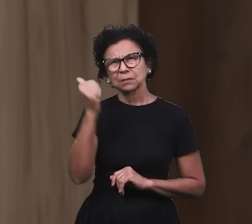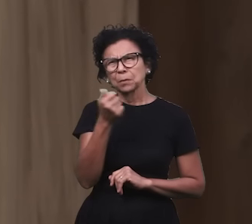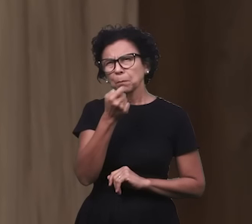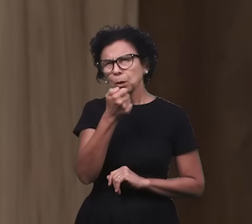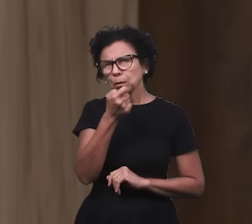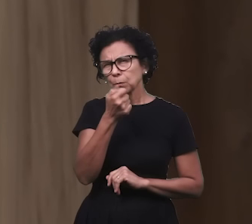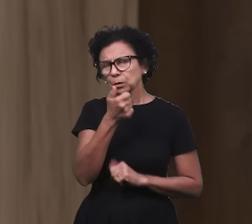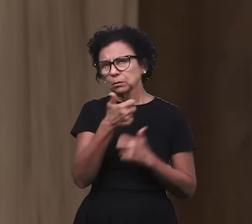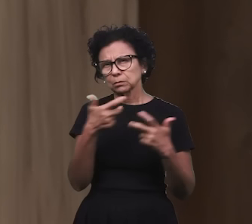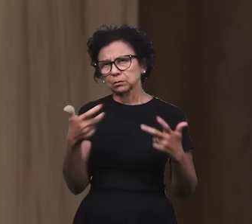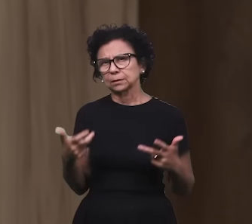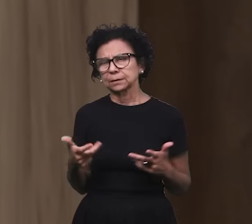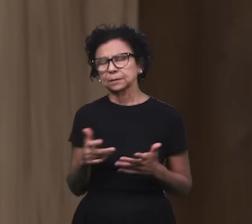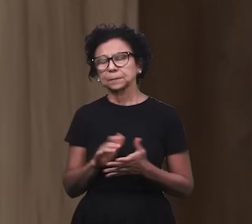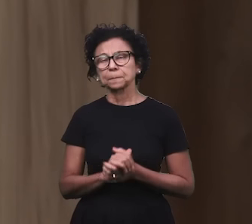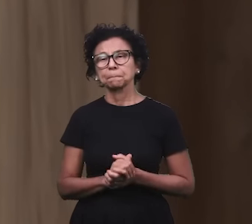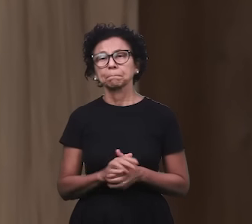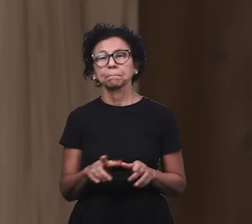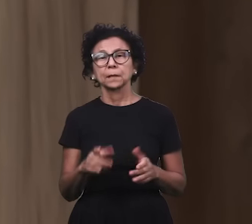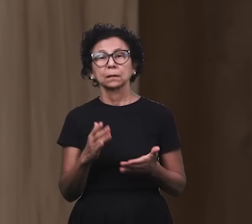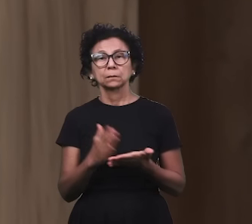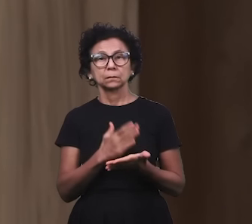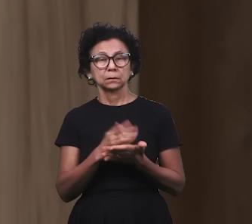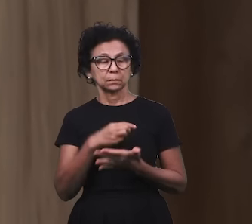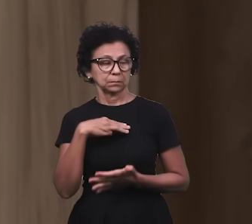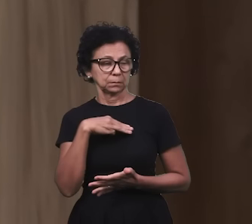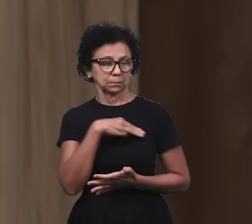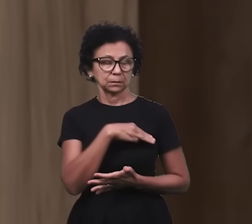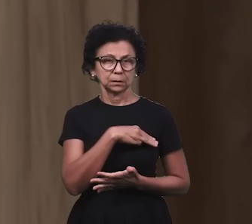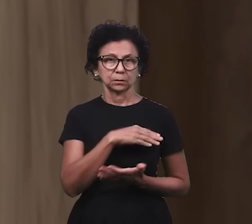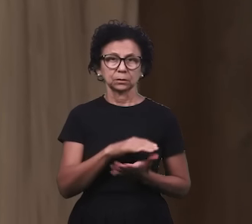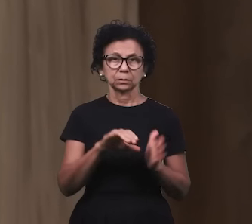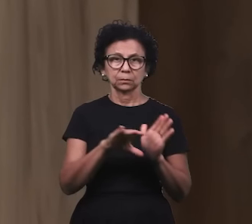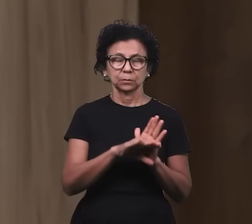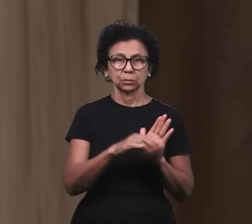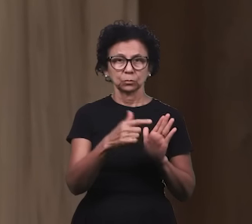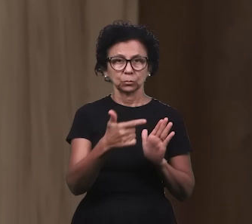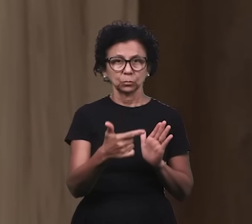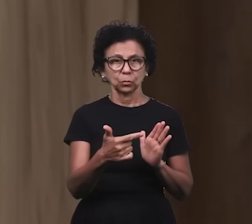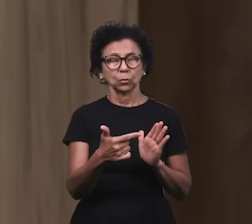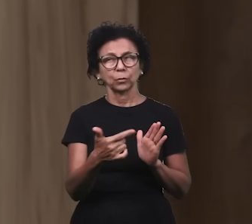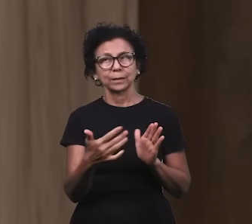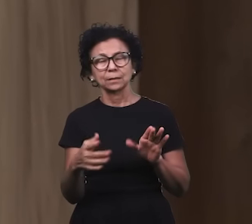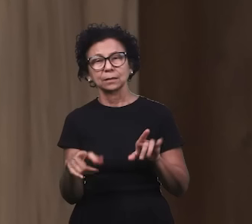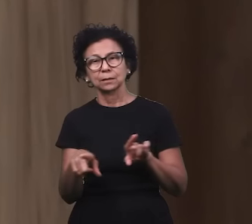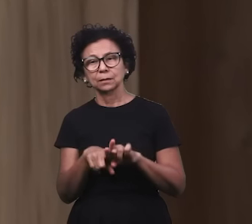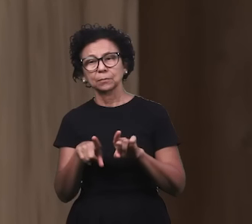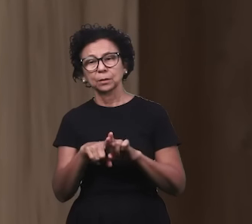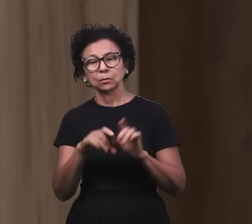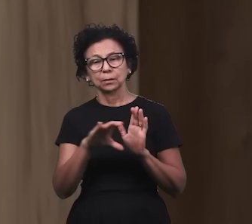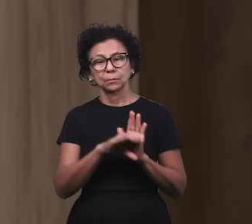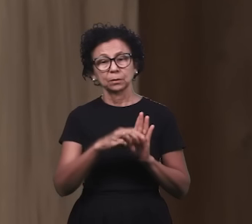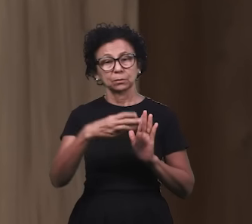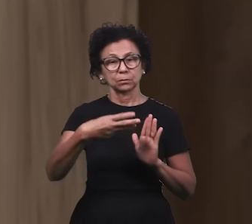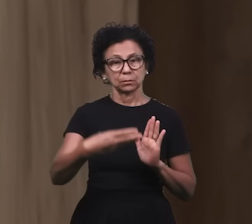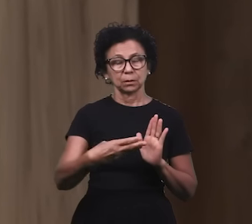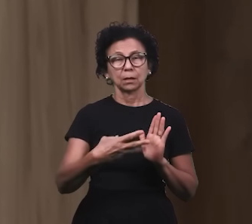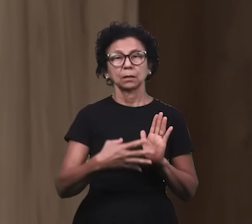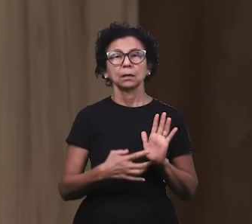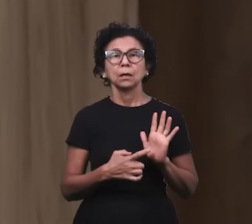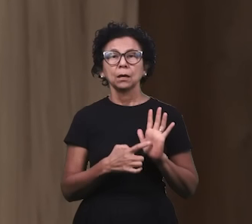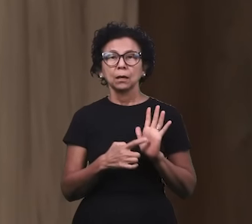no Evangelho de Mateus, entre o capítulo 2 e o capítulo 3, são